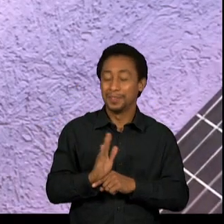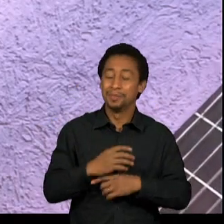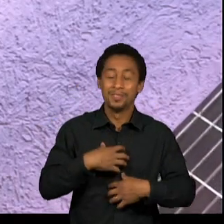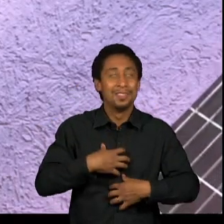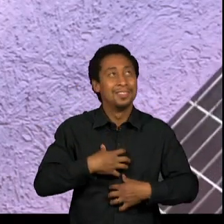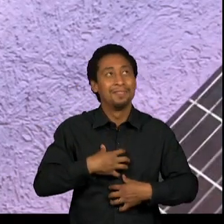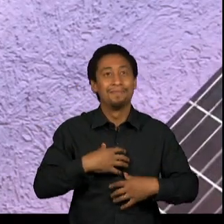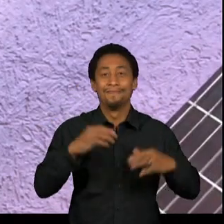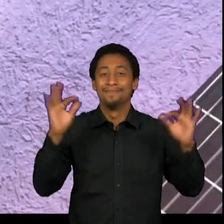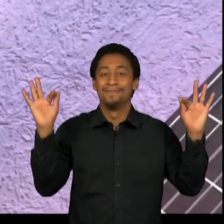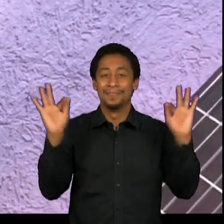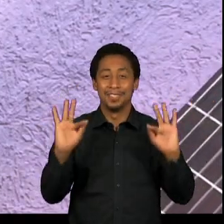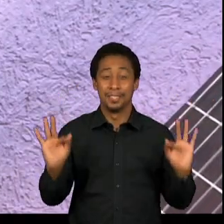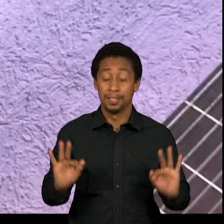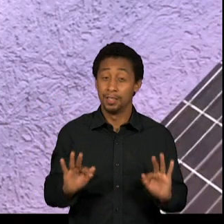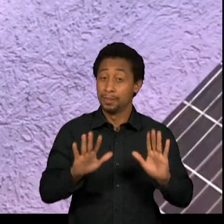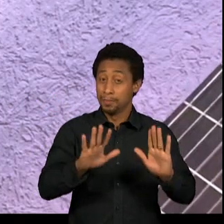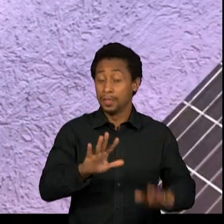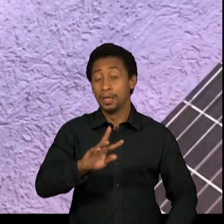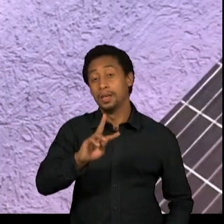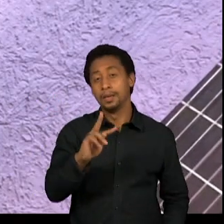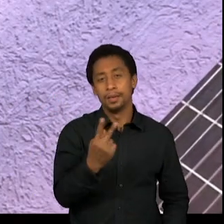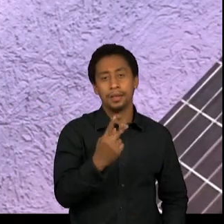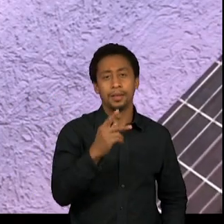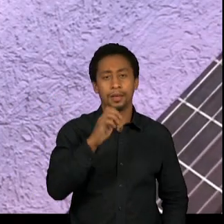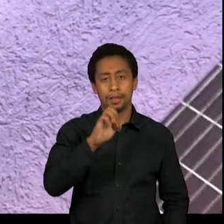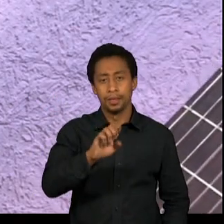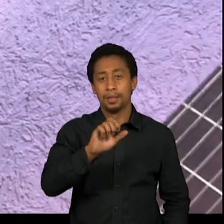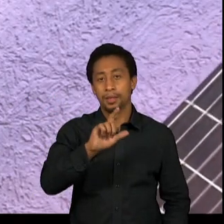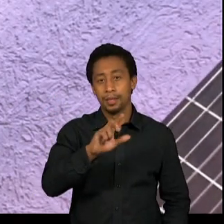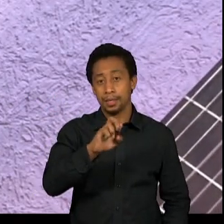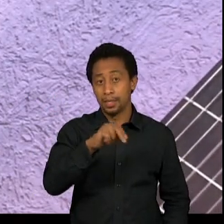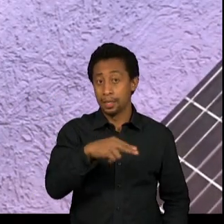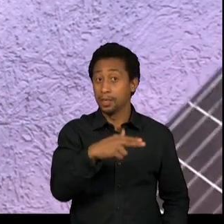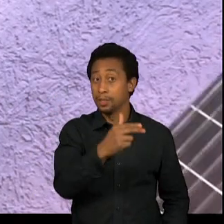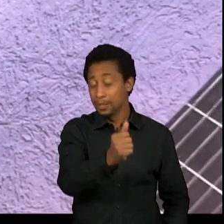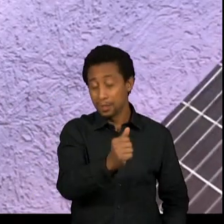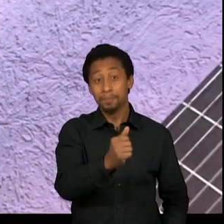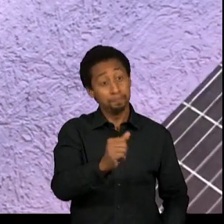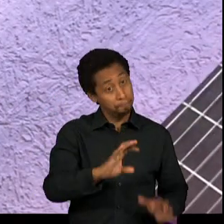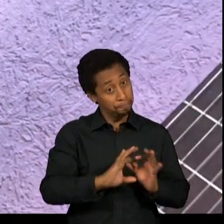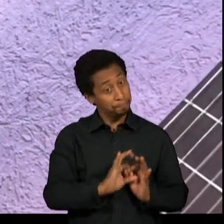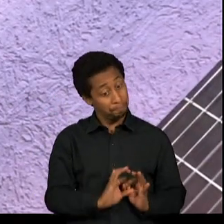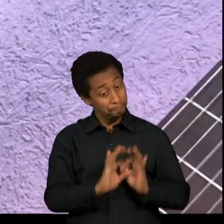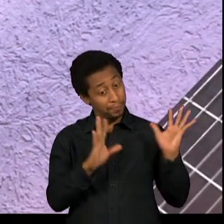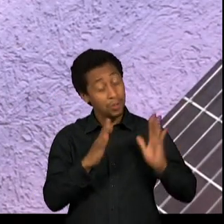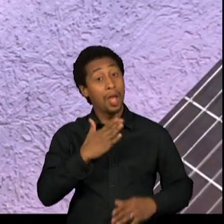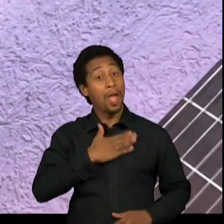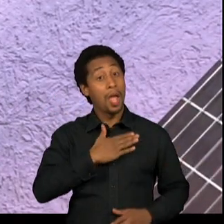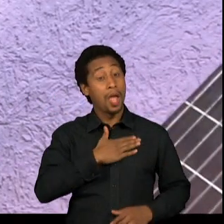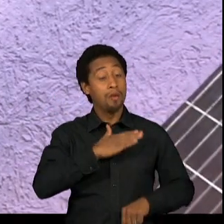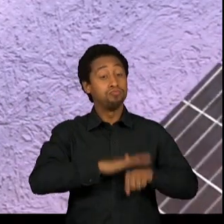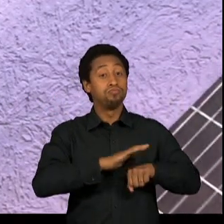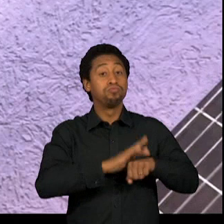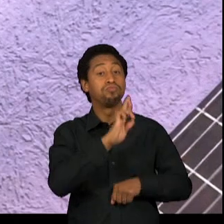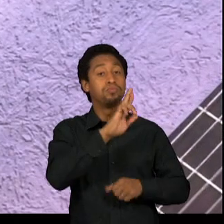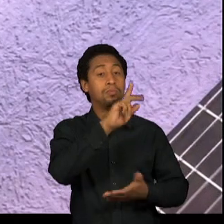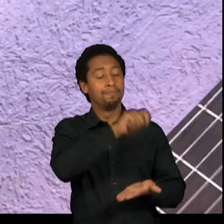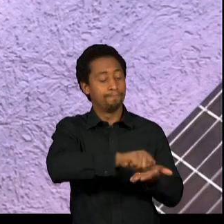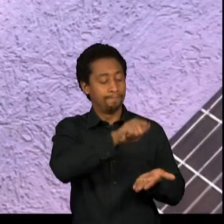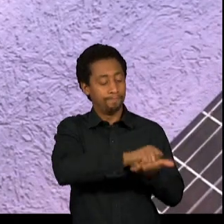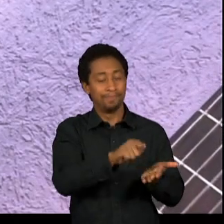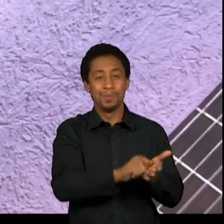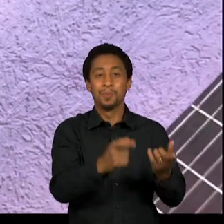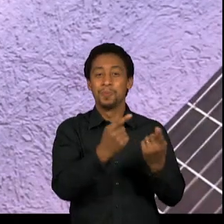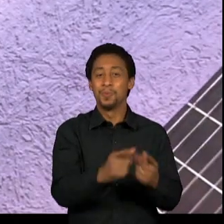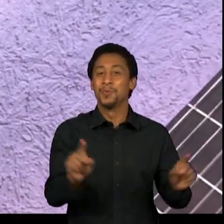do que tudo, a Helena me deu liberdade para criar canções no set.